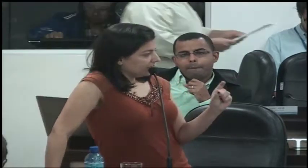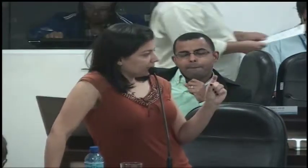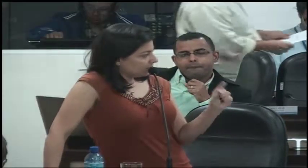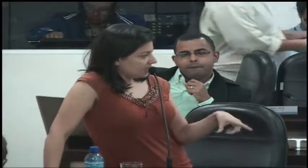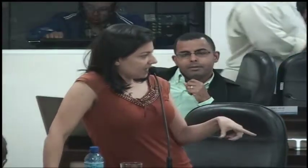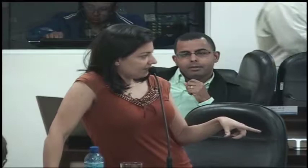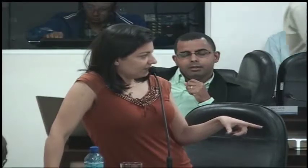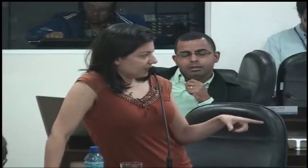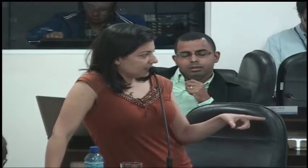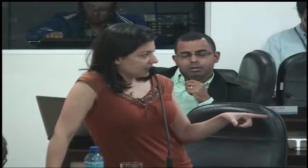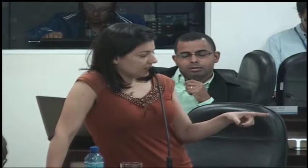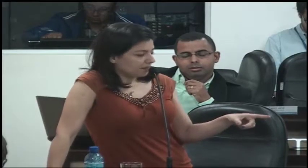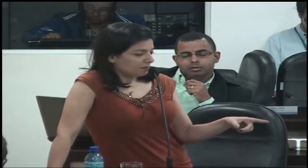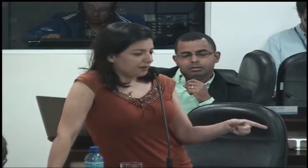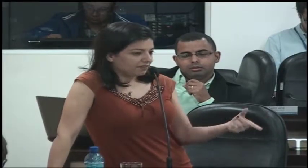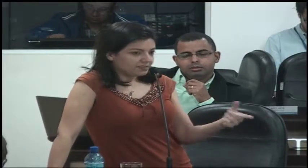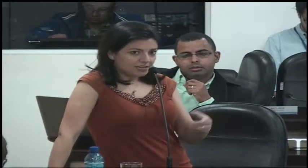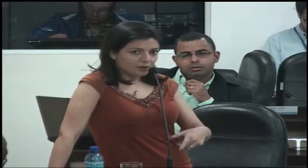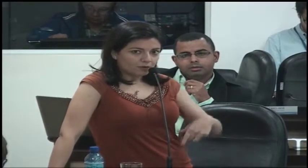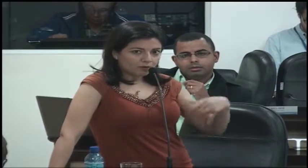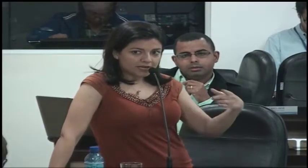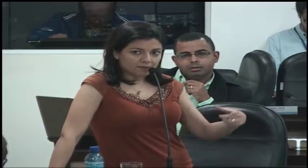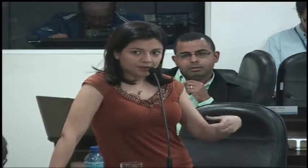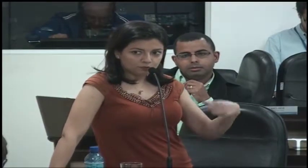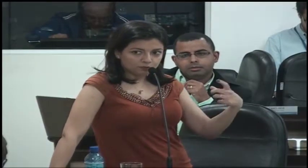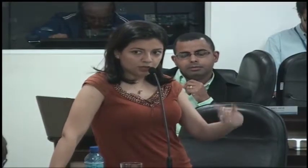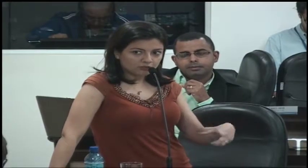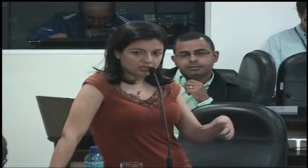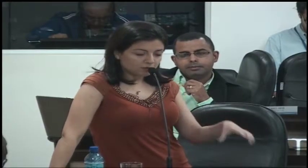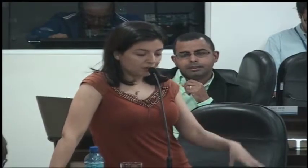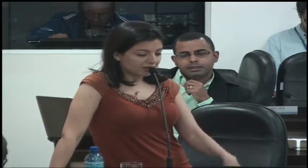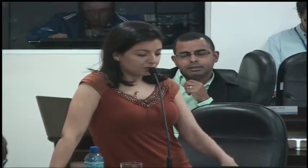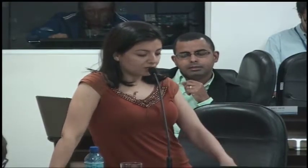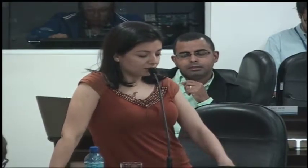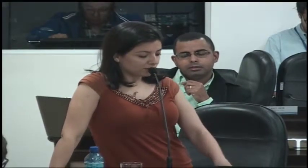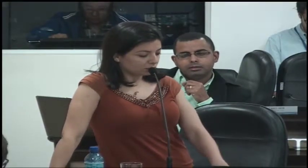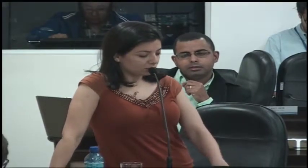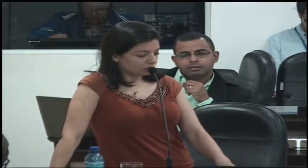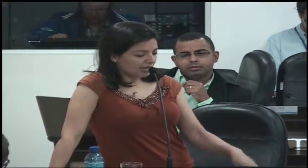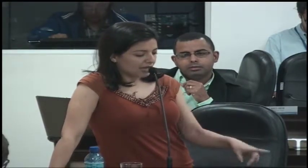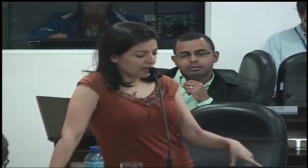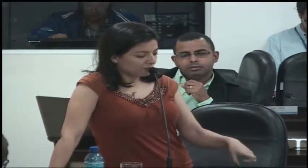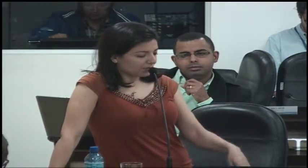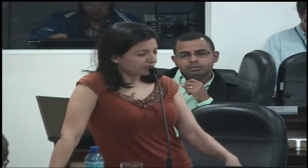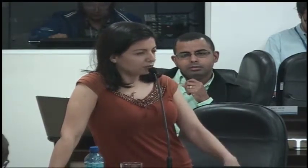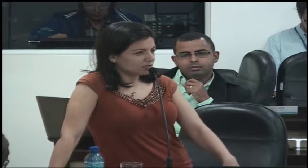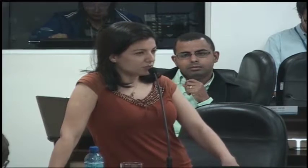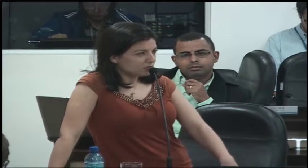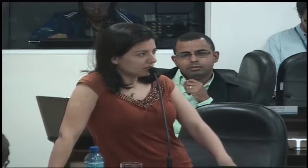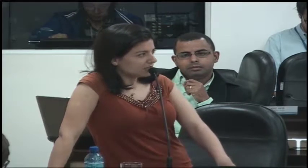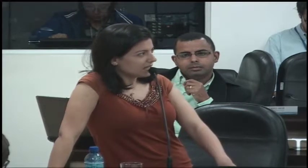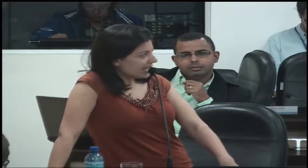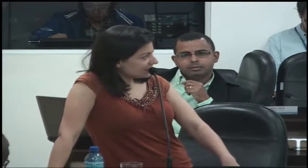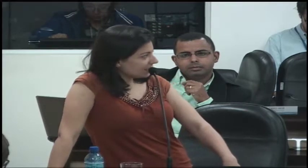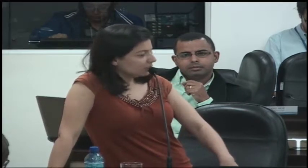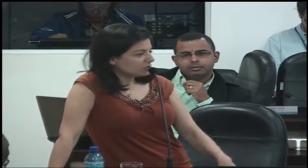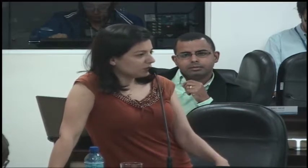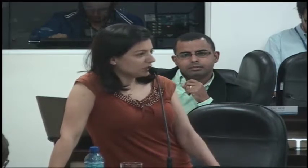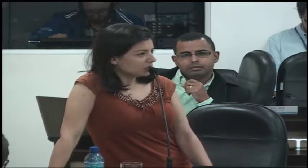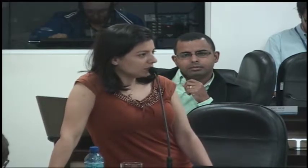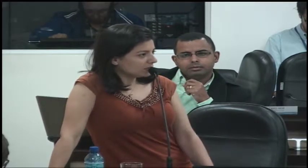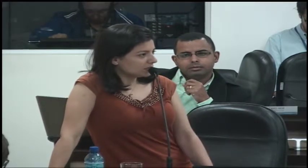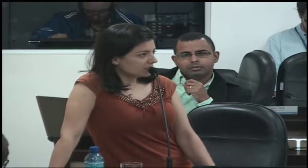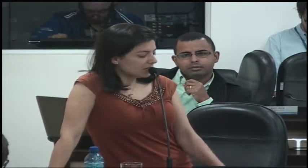criado, inclusive, para fazer o acompanhamento de políticas públicas para a juventude. Na época, entre 2010